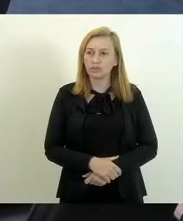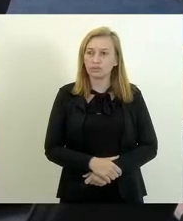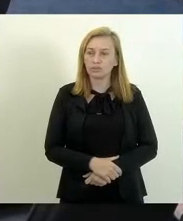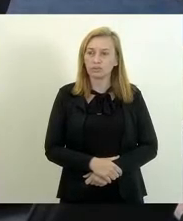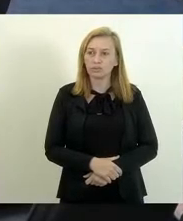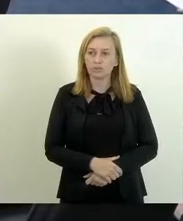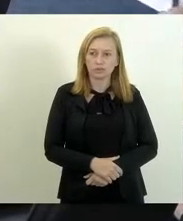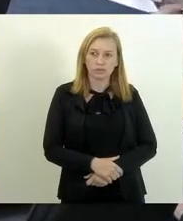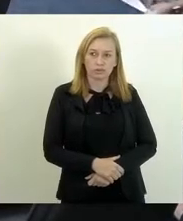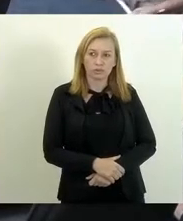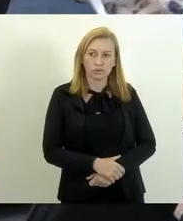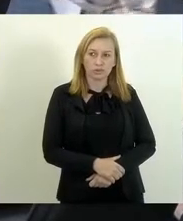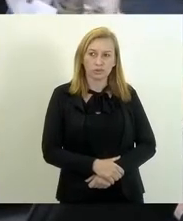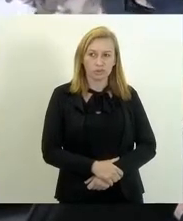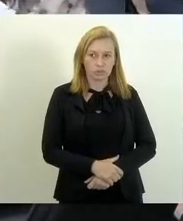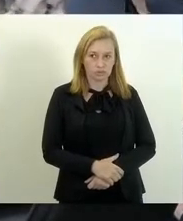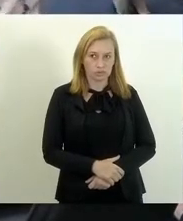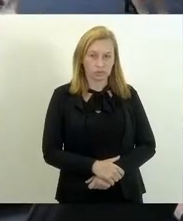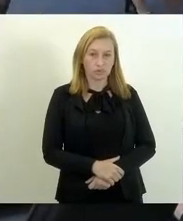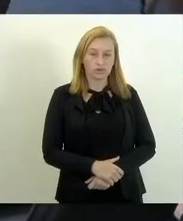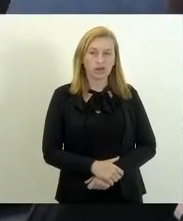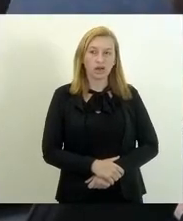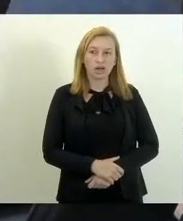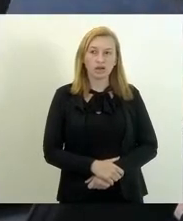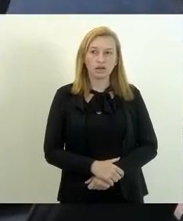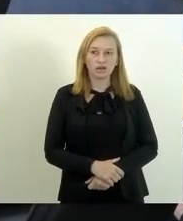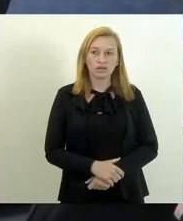Deputada enfermeira Regiane.